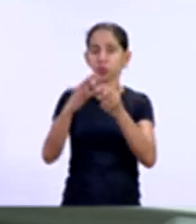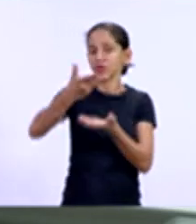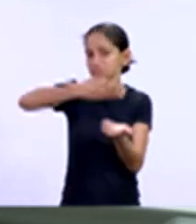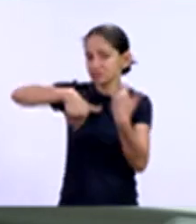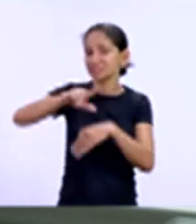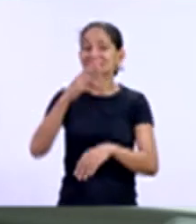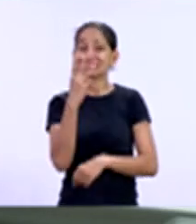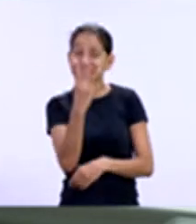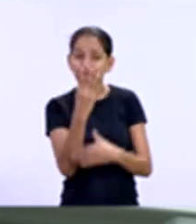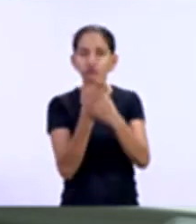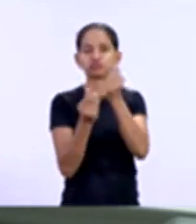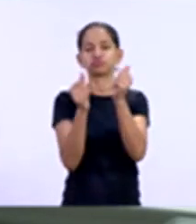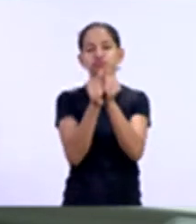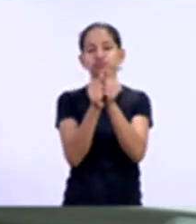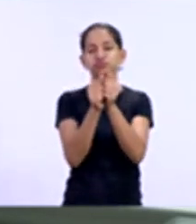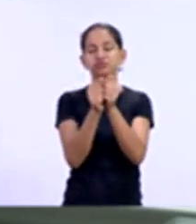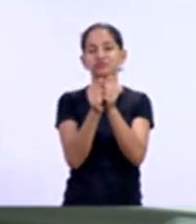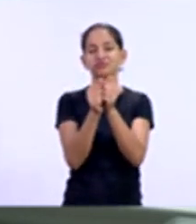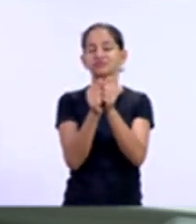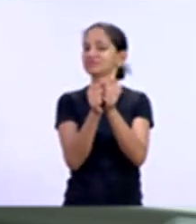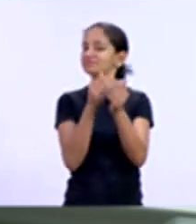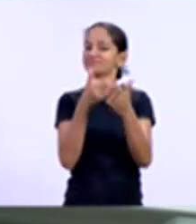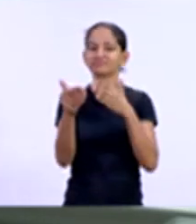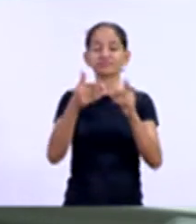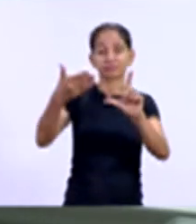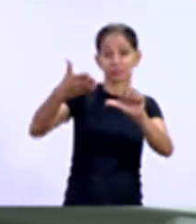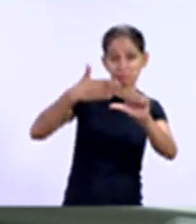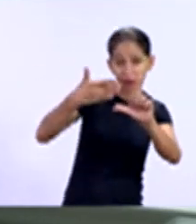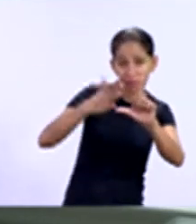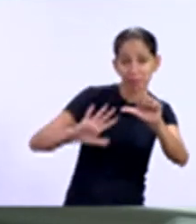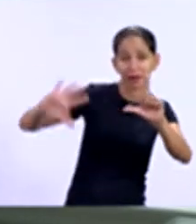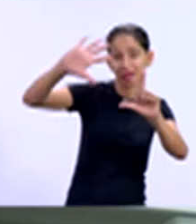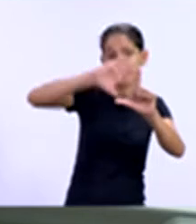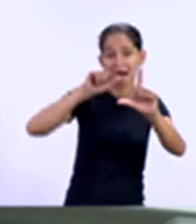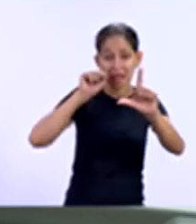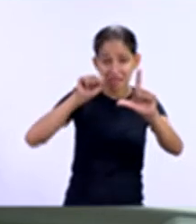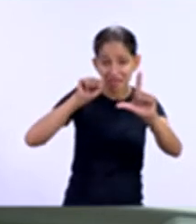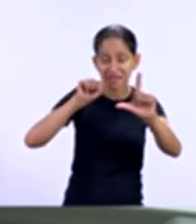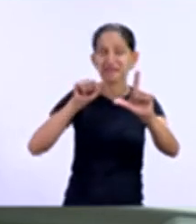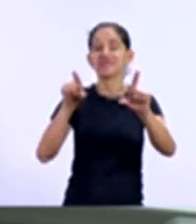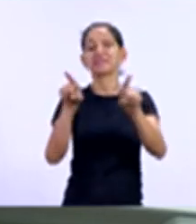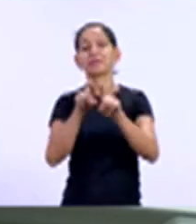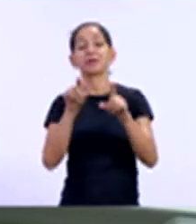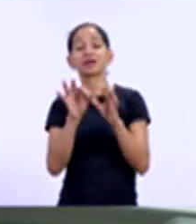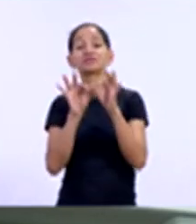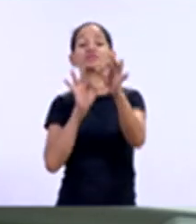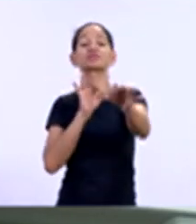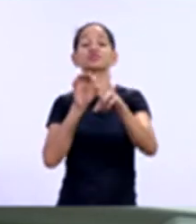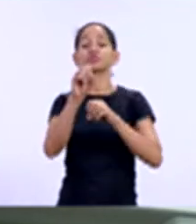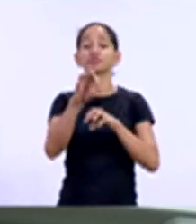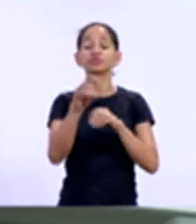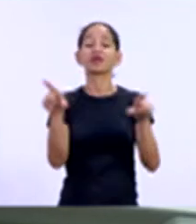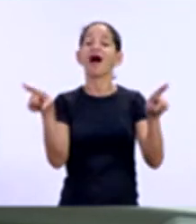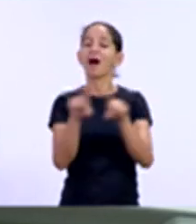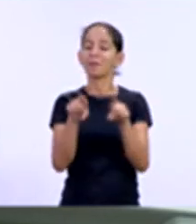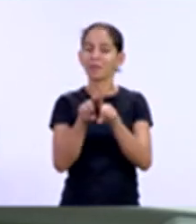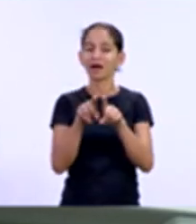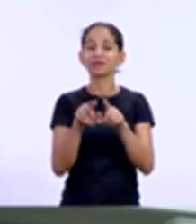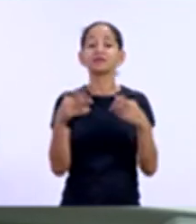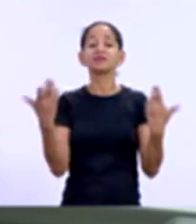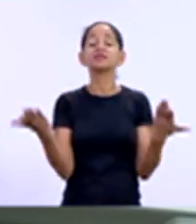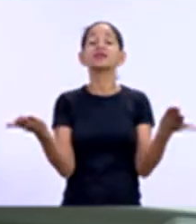interação são importantes em ambientes virtuais, são importantes na educação à distância e são importantes nas